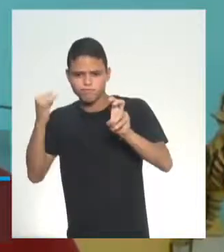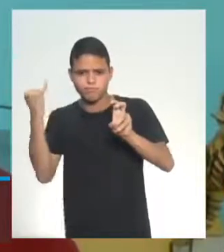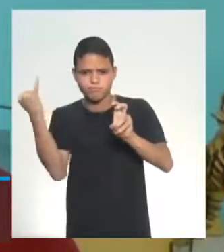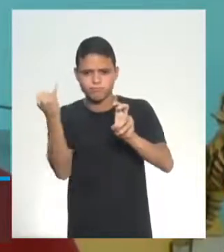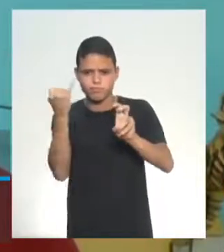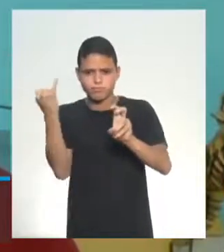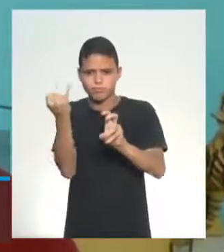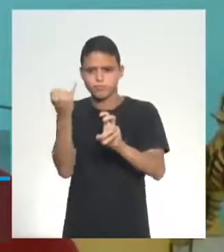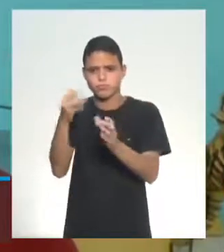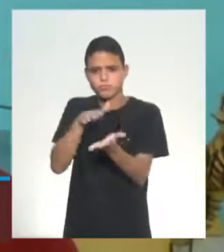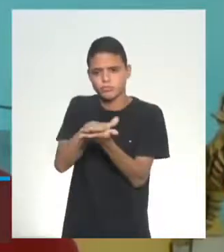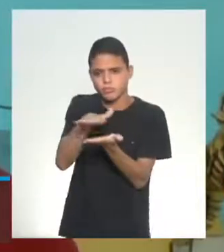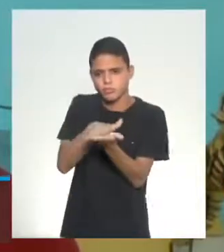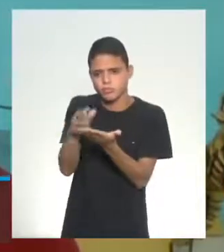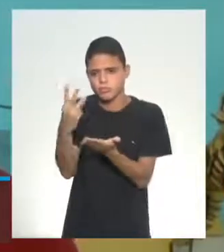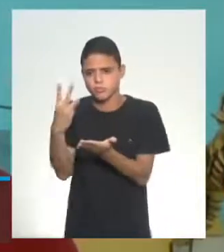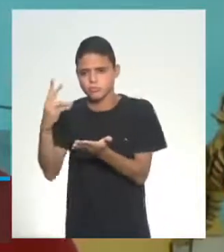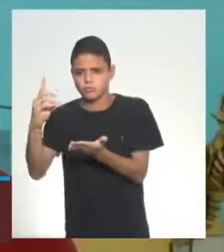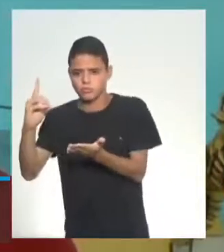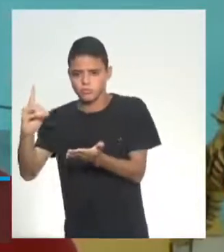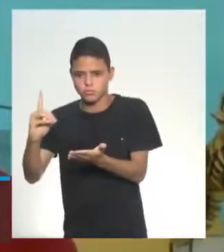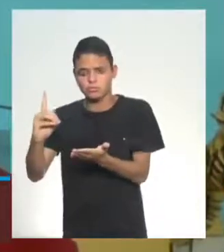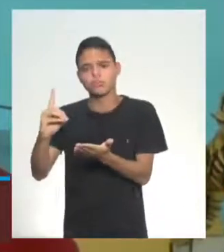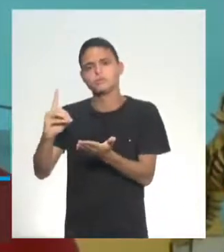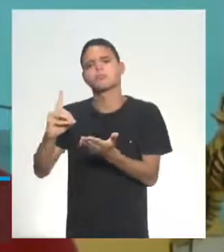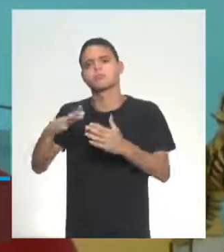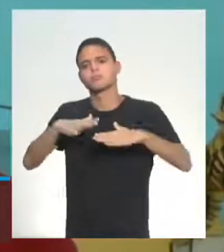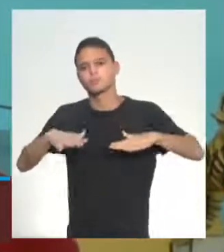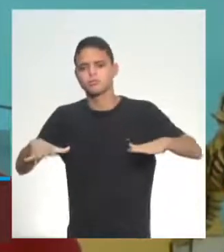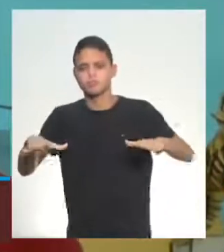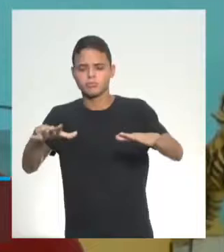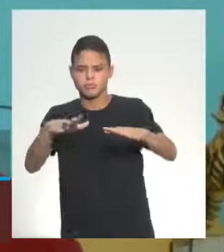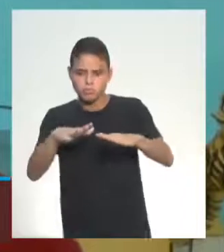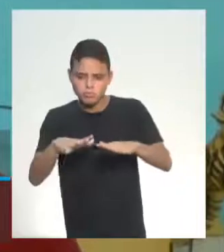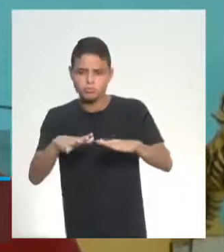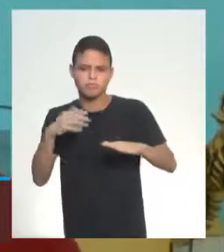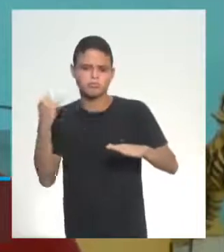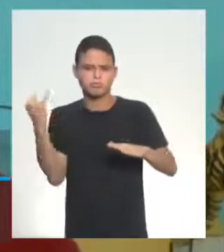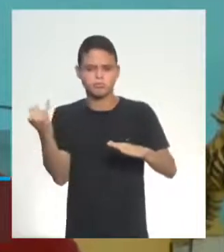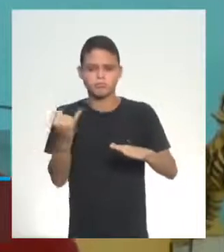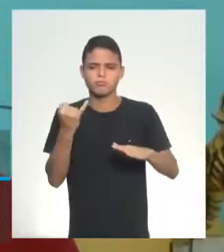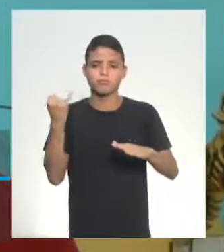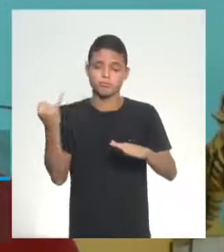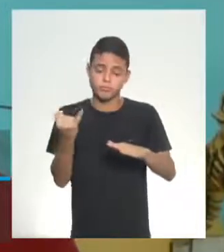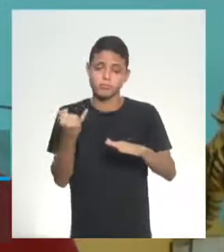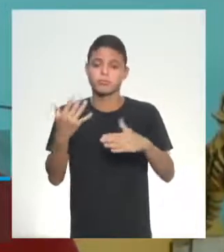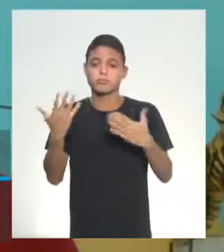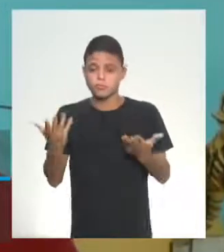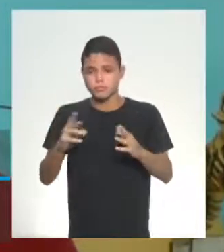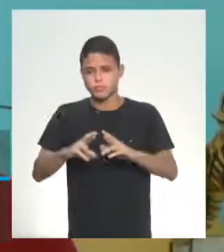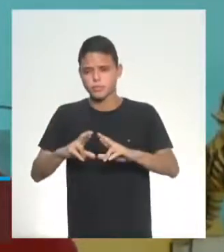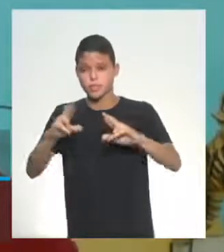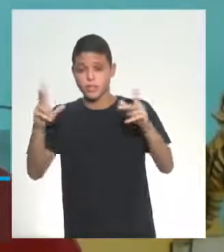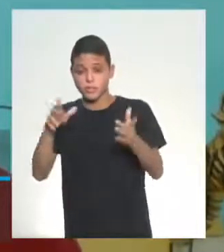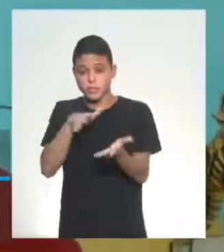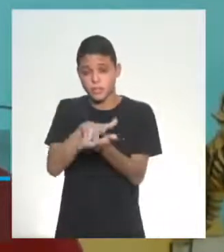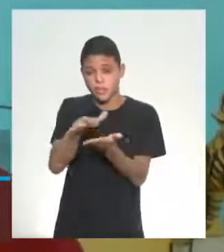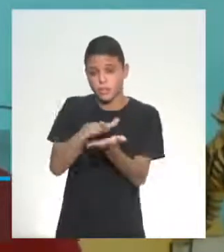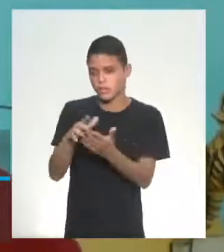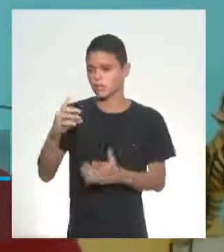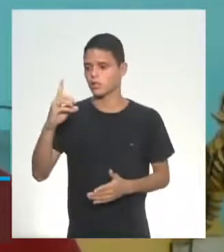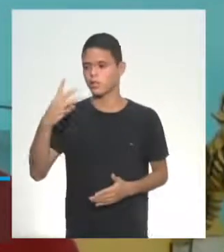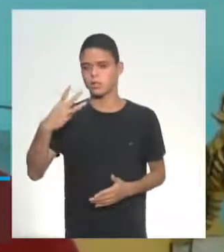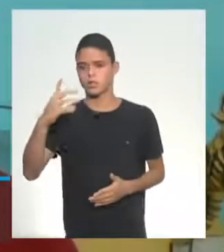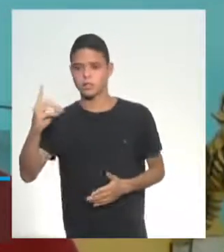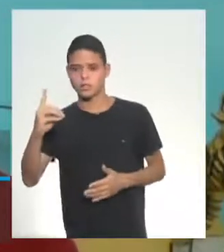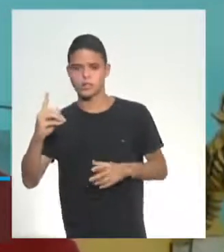do 3D, na vida de todos hoje. A gente falou sobre a diferença do 3D e do 2D, a